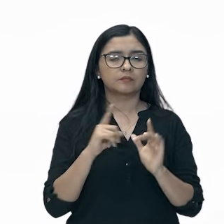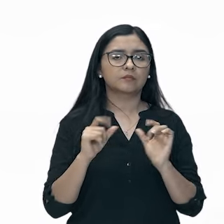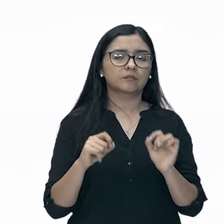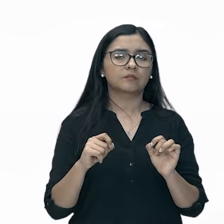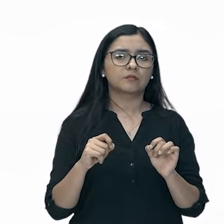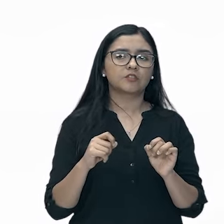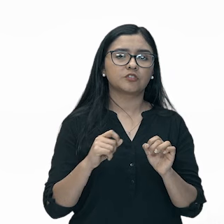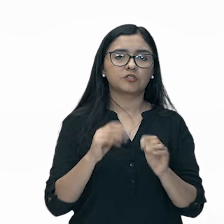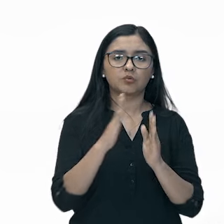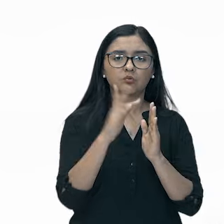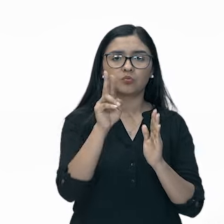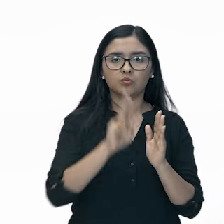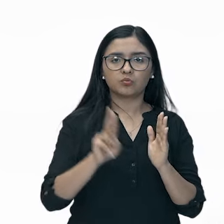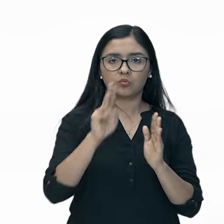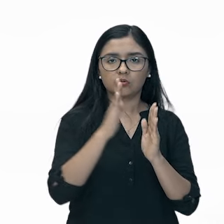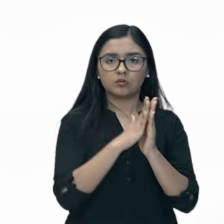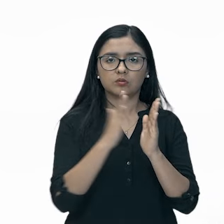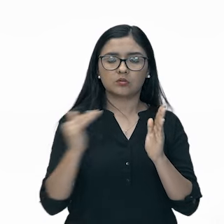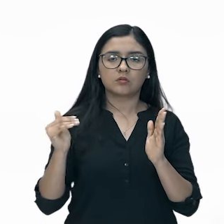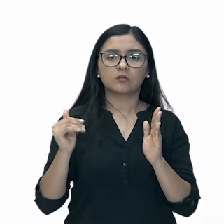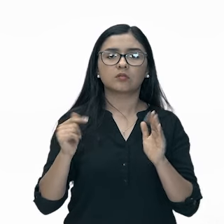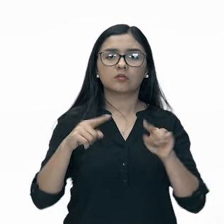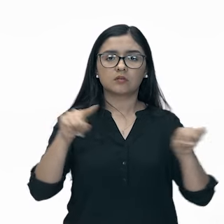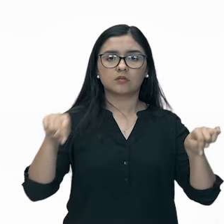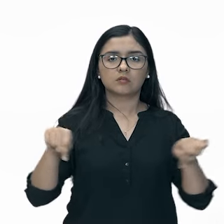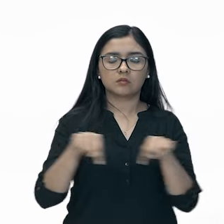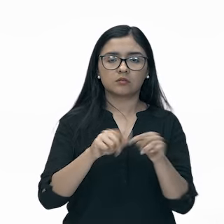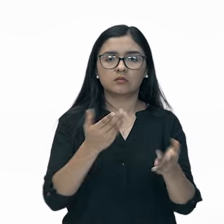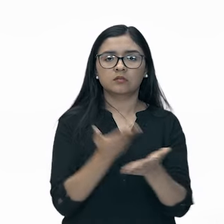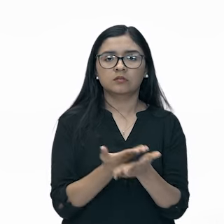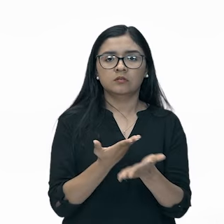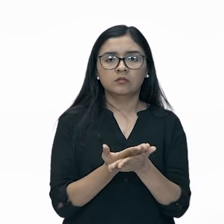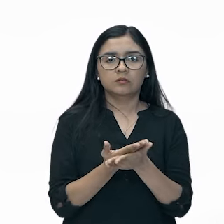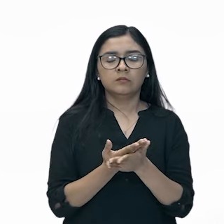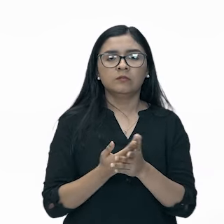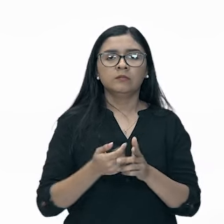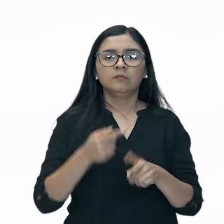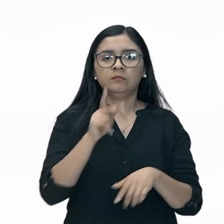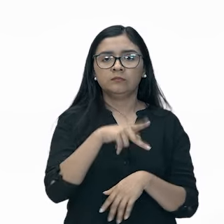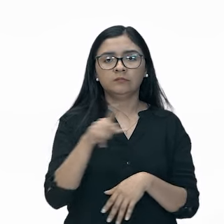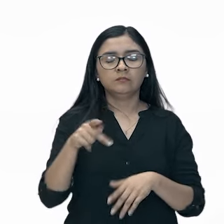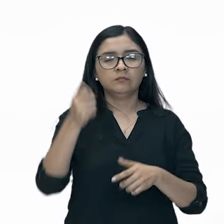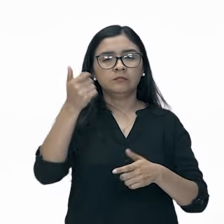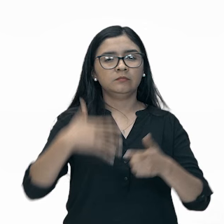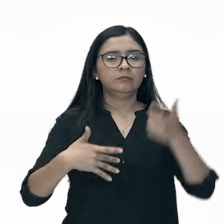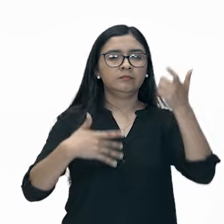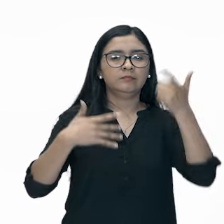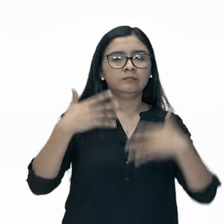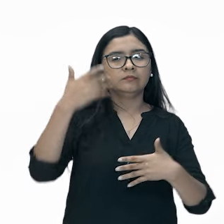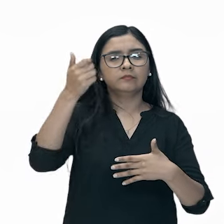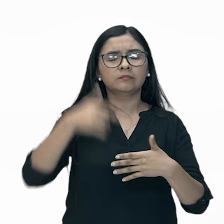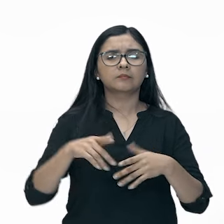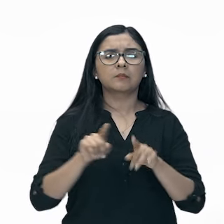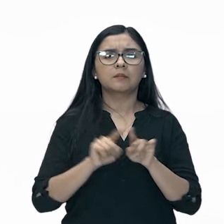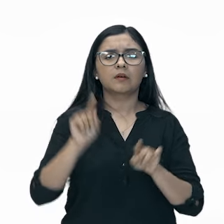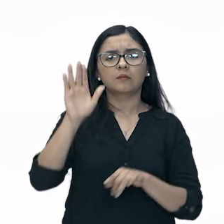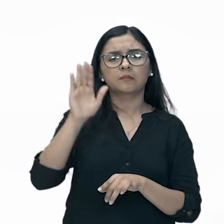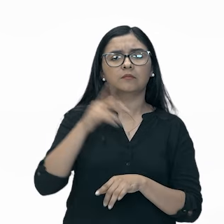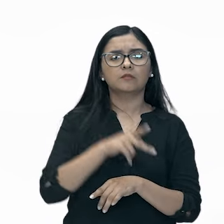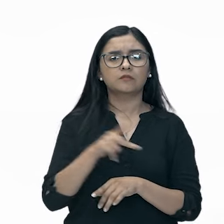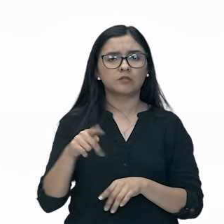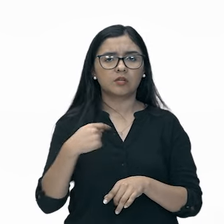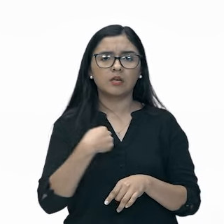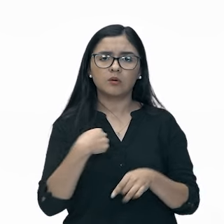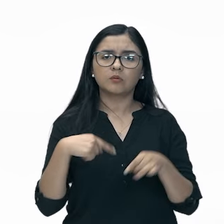não sei se vocês já fizeram isso na sala de aula não é a professora está explicando lá aí você fala professora eu